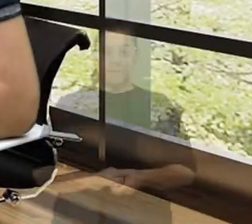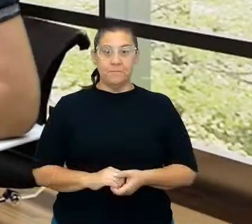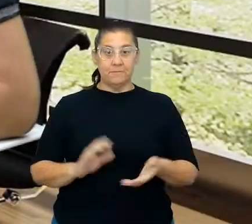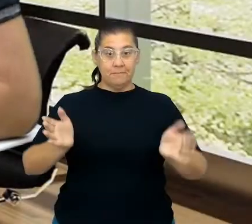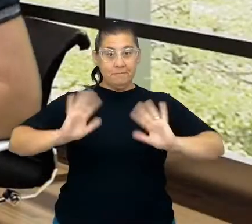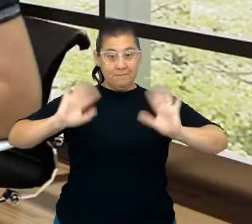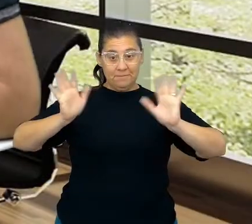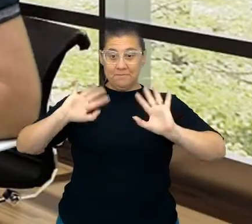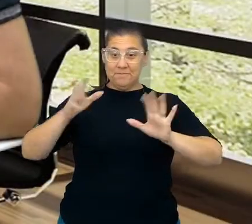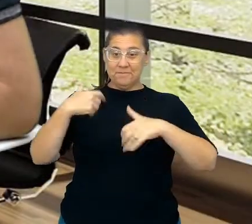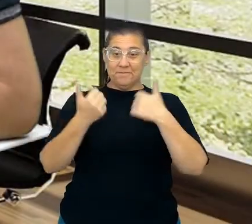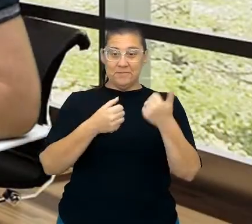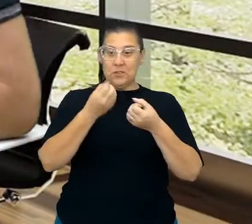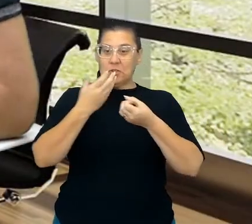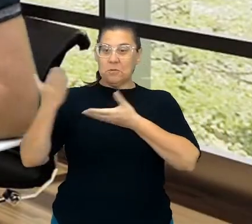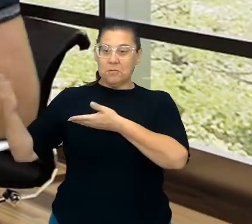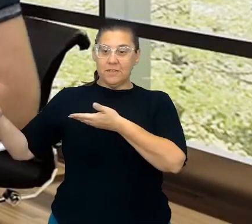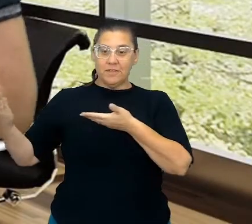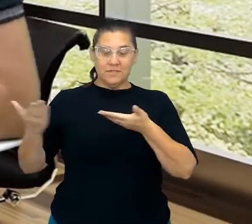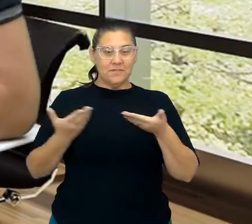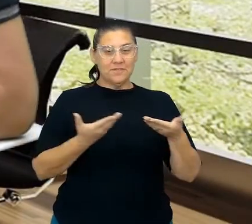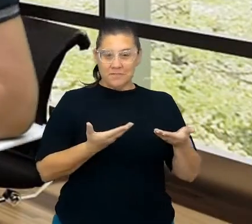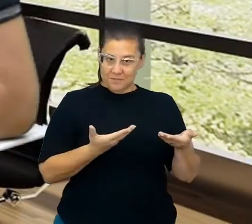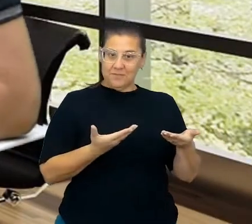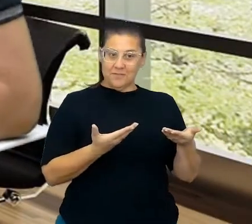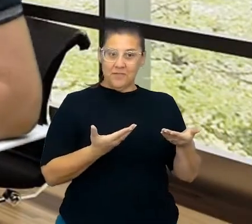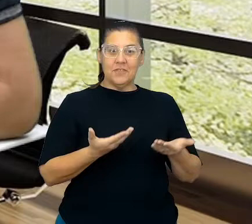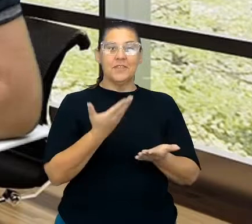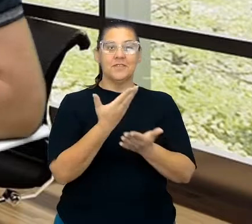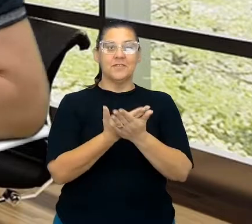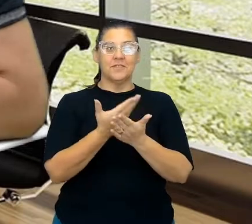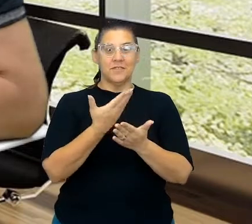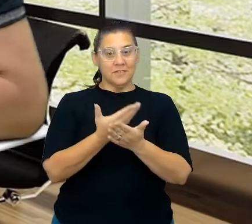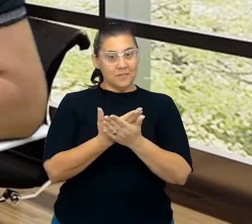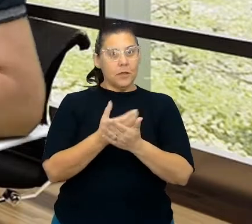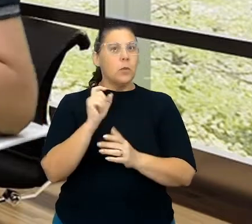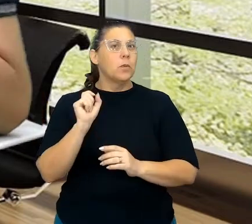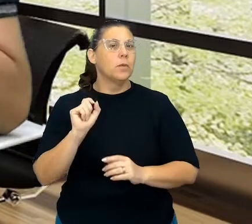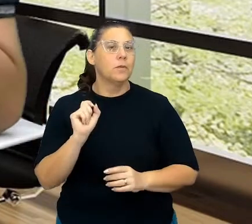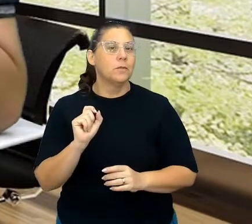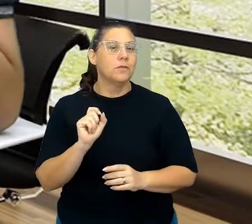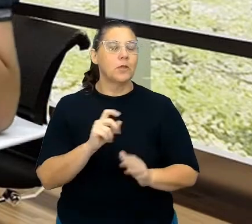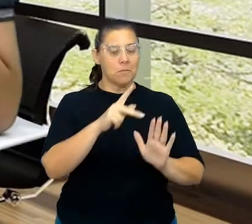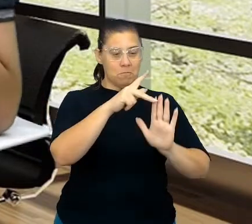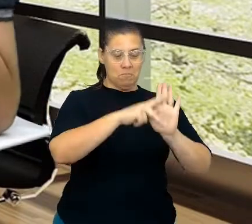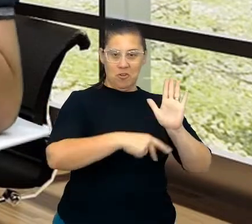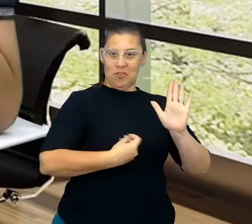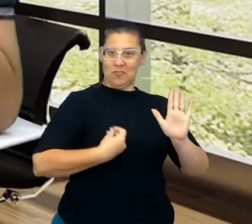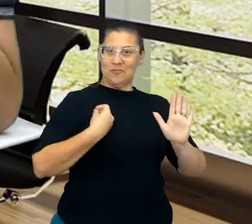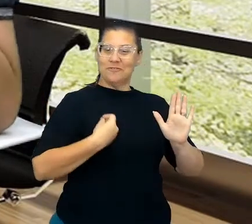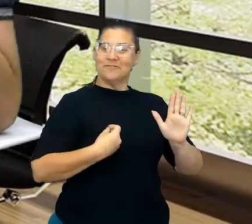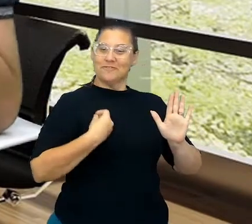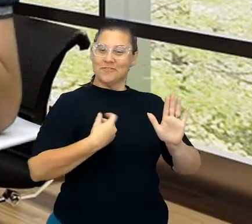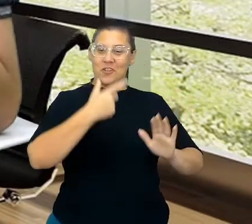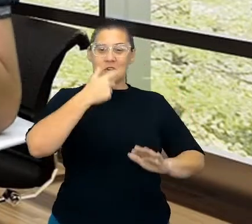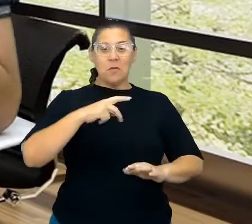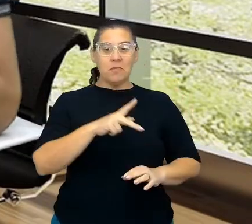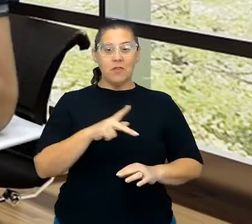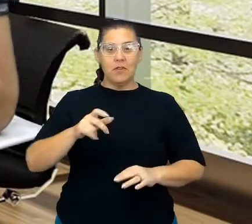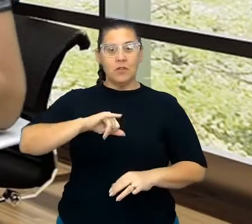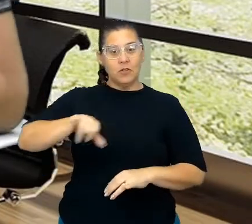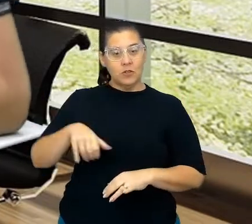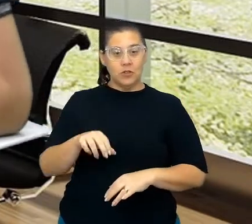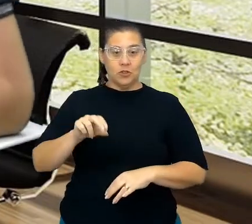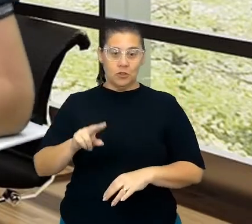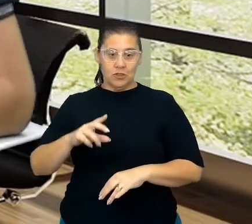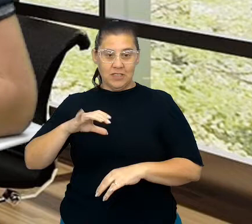Oi, turma! Sejam todos bem-vindos a mais uma aula de quê? De projeto de vida. Eu sou o professor